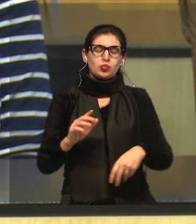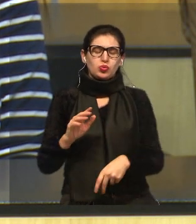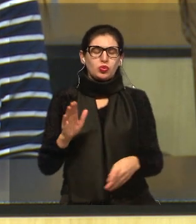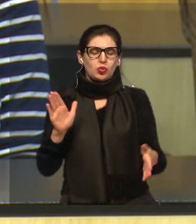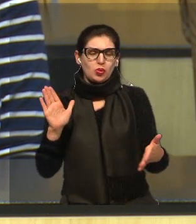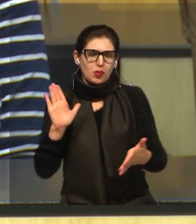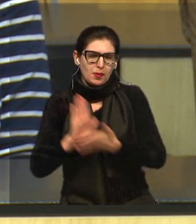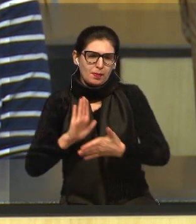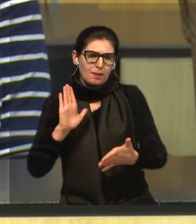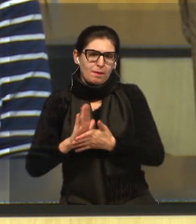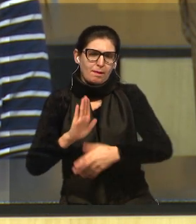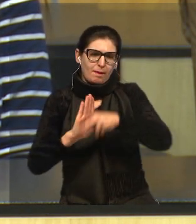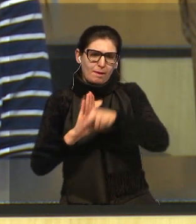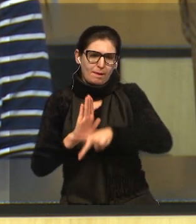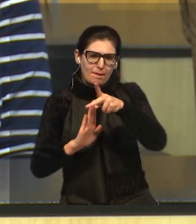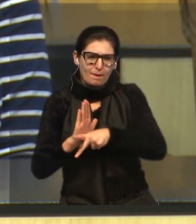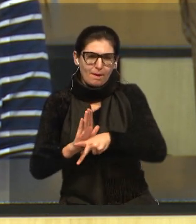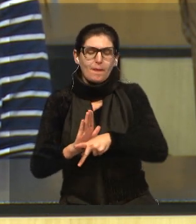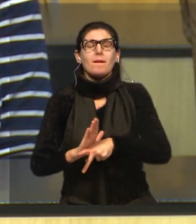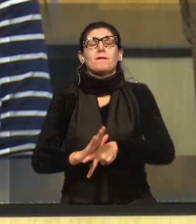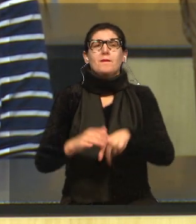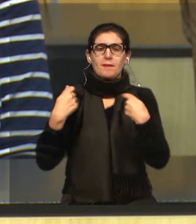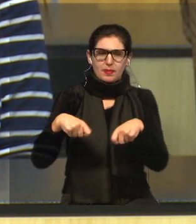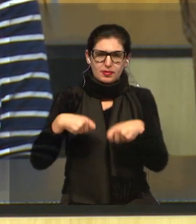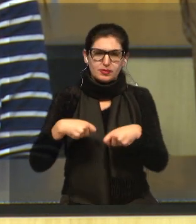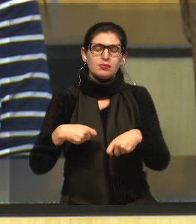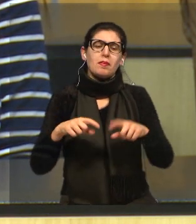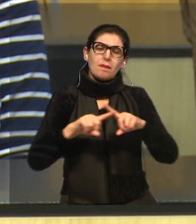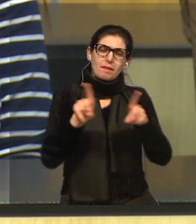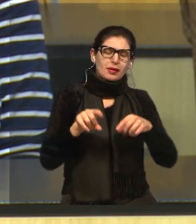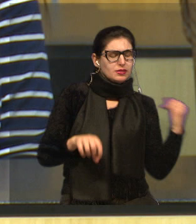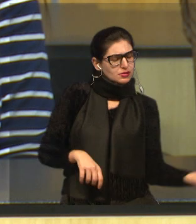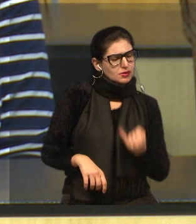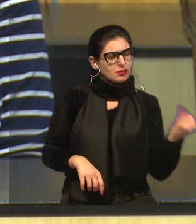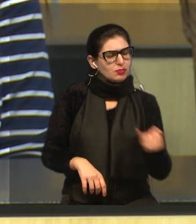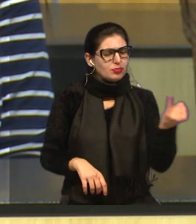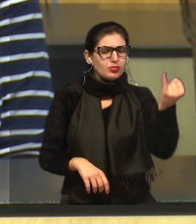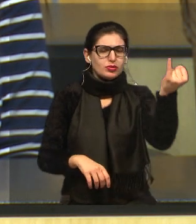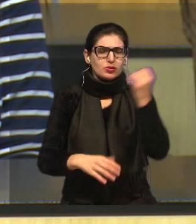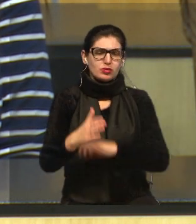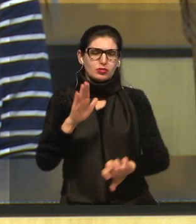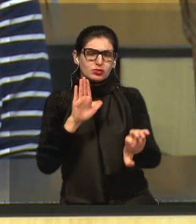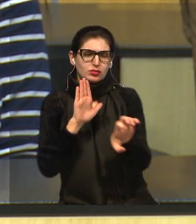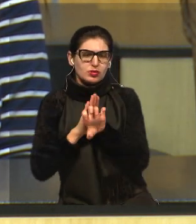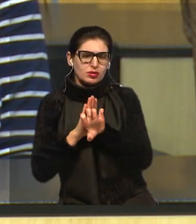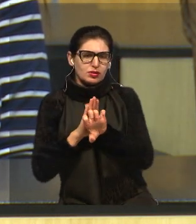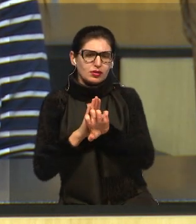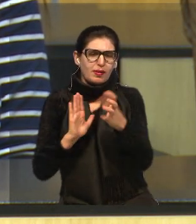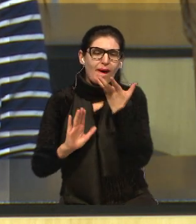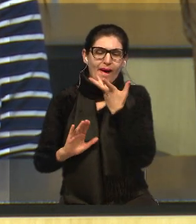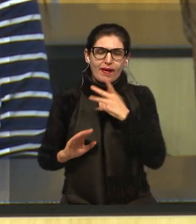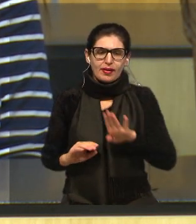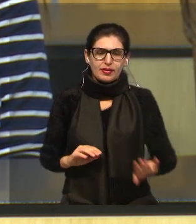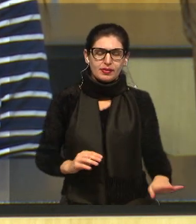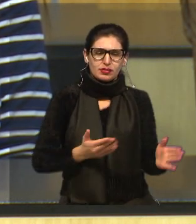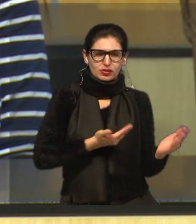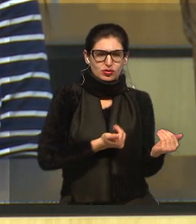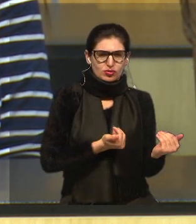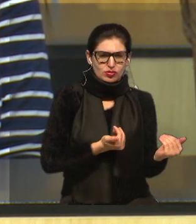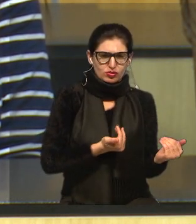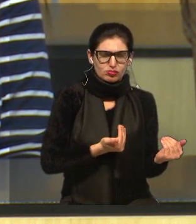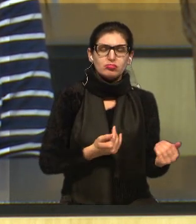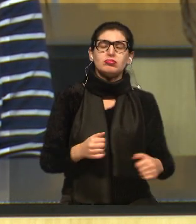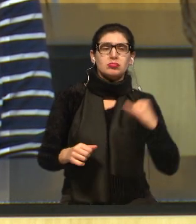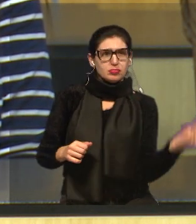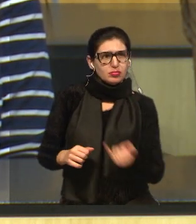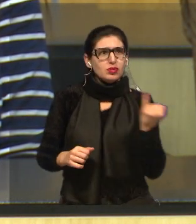funcionando de acordo. A importância, quando eu falo do Estatuto da Criança e do Adolescente, é exatamente fazer um paralelo com a importância da